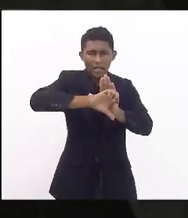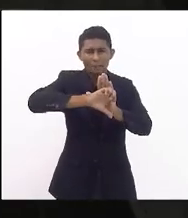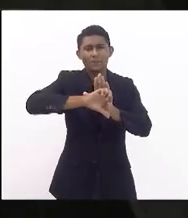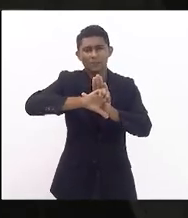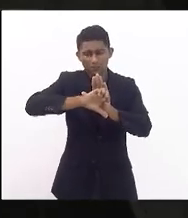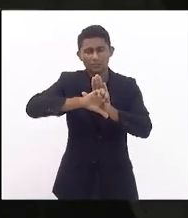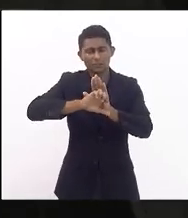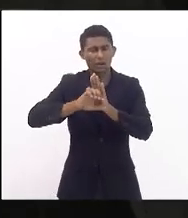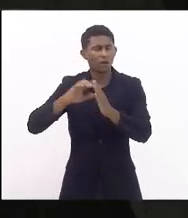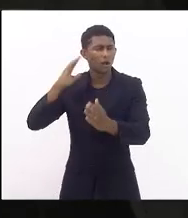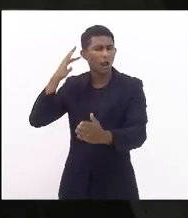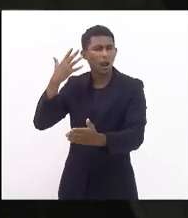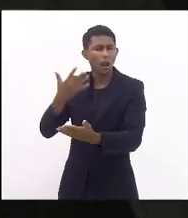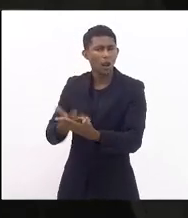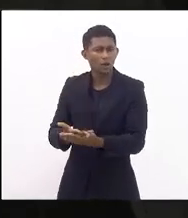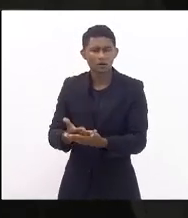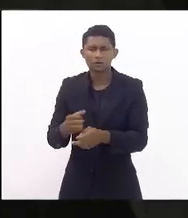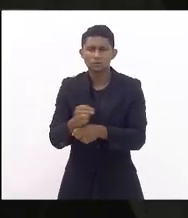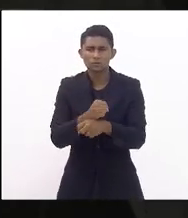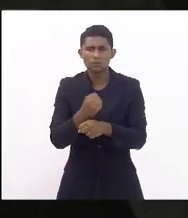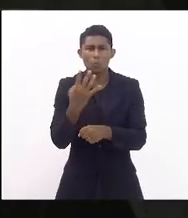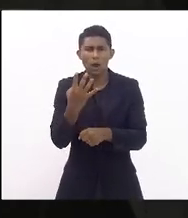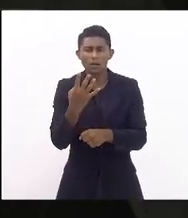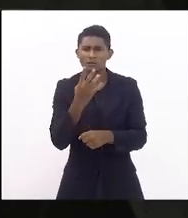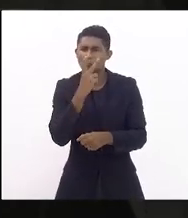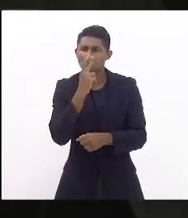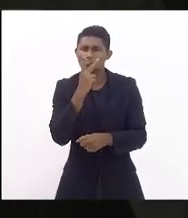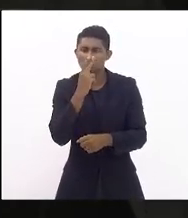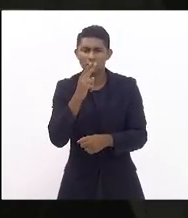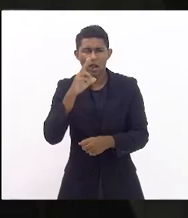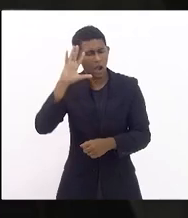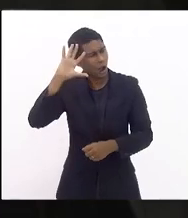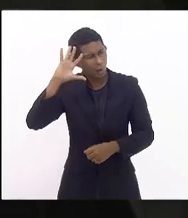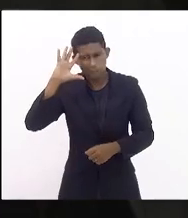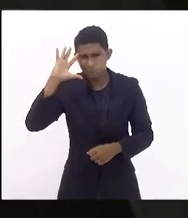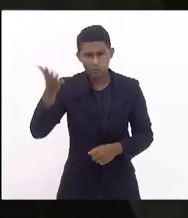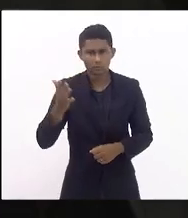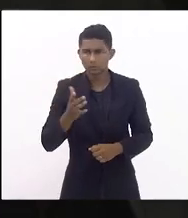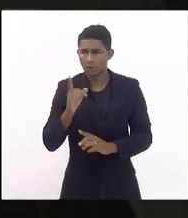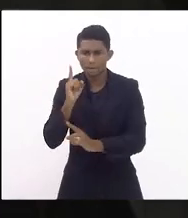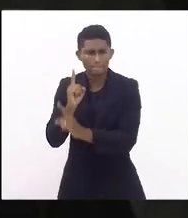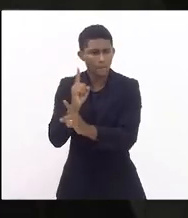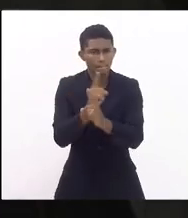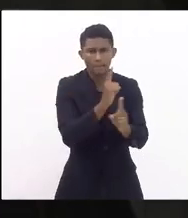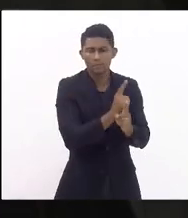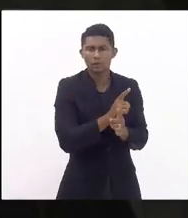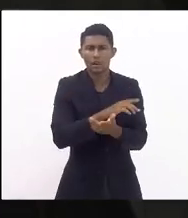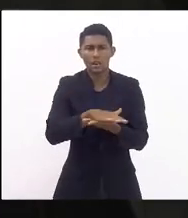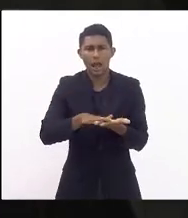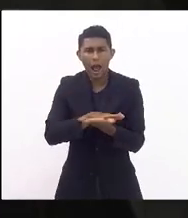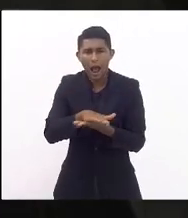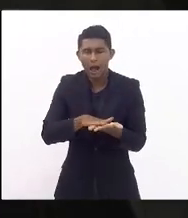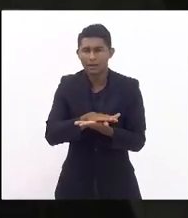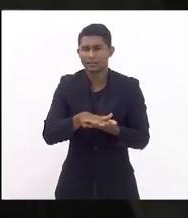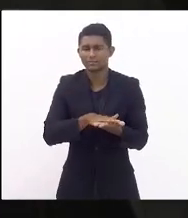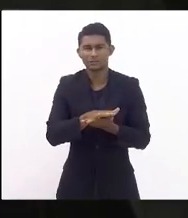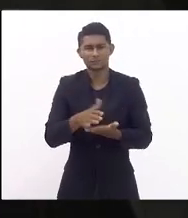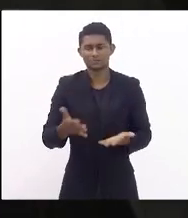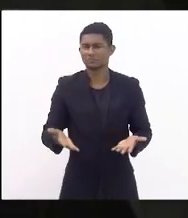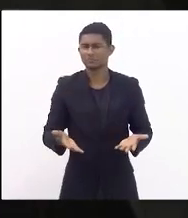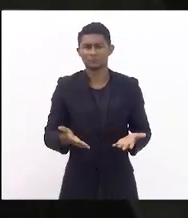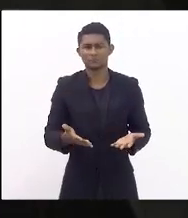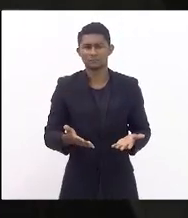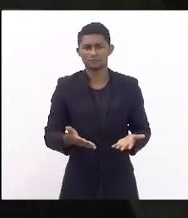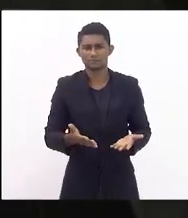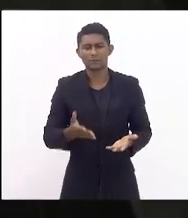bárbaro, não tenha nenhuma elucidação sobre o mandante desse crime. Nenhuma elucidação.